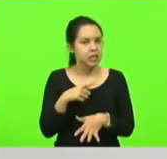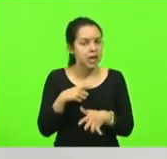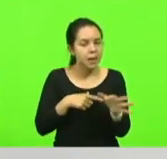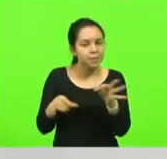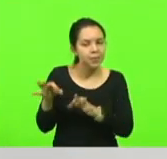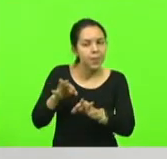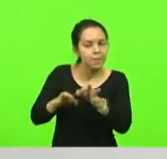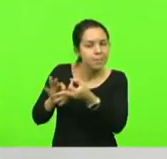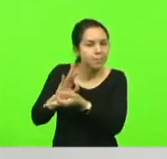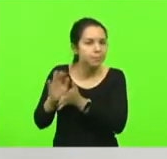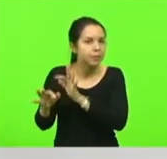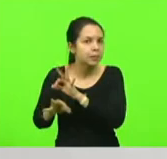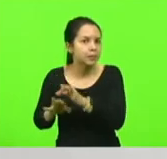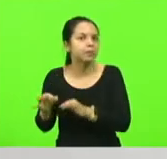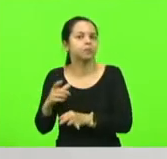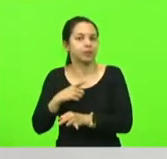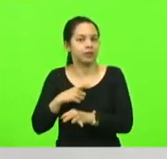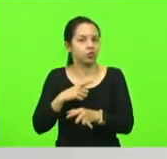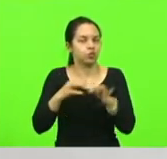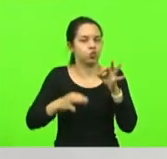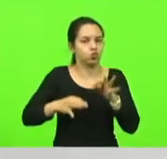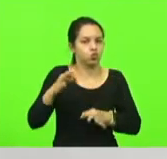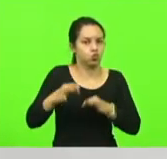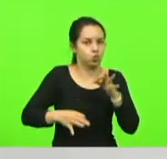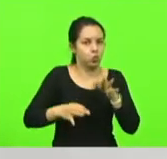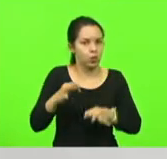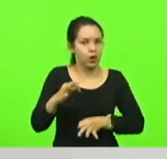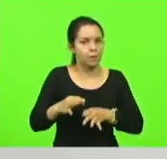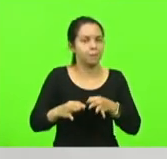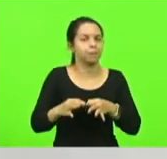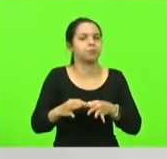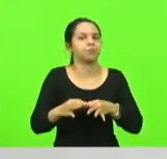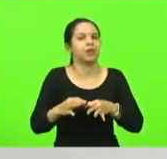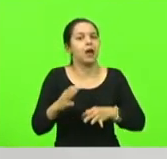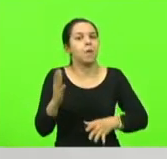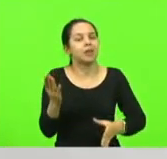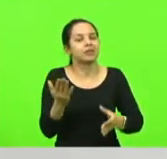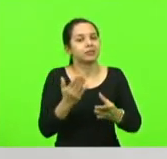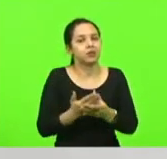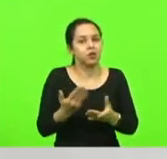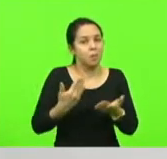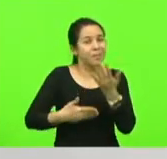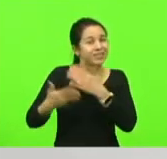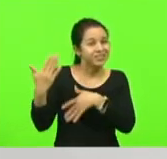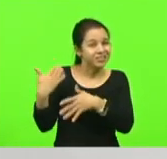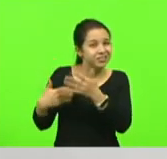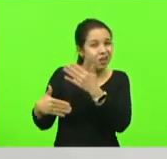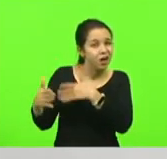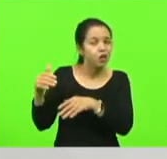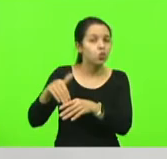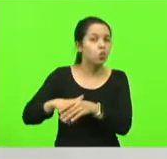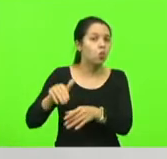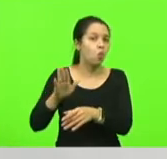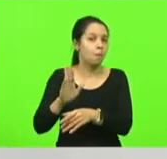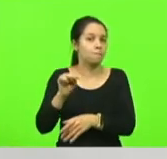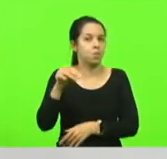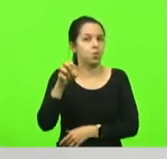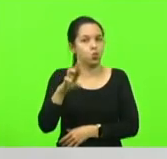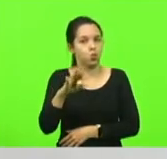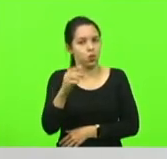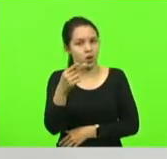para julgar uma ação do tempo da candidatura da chapa Mourão e o presidente